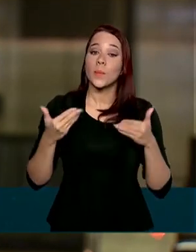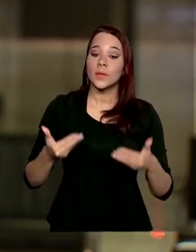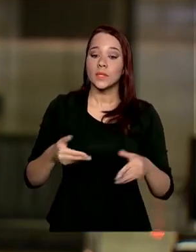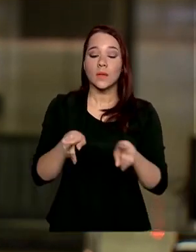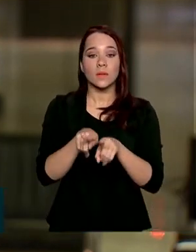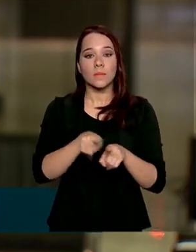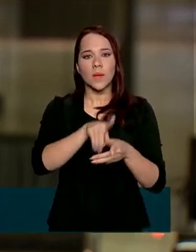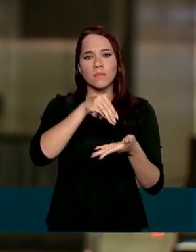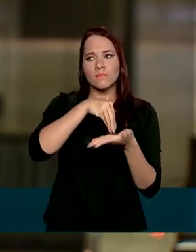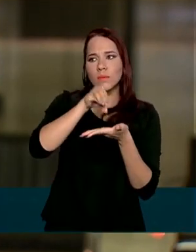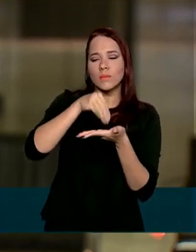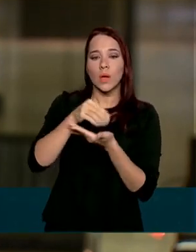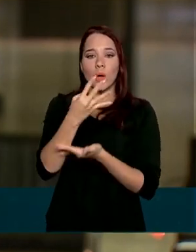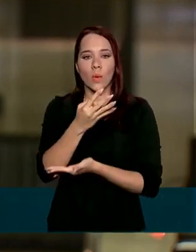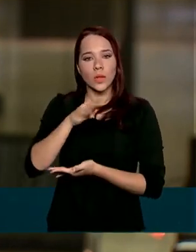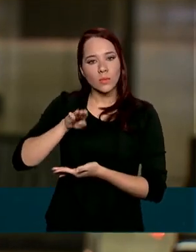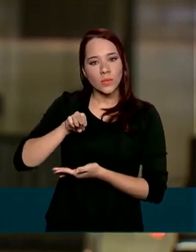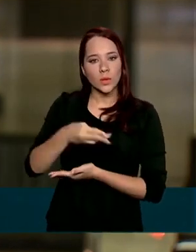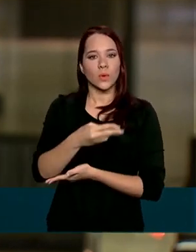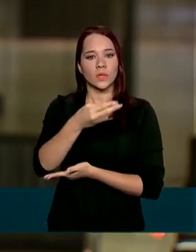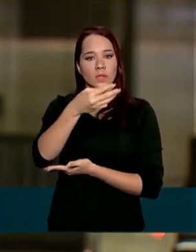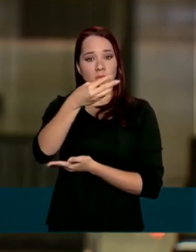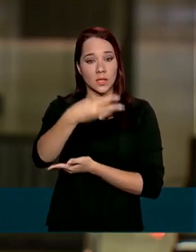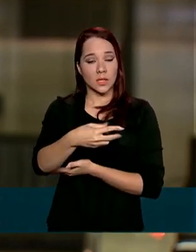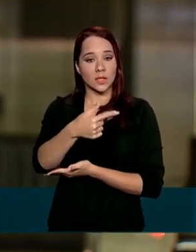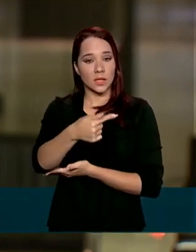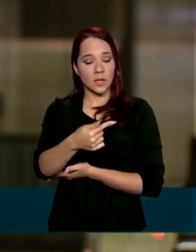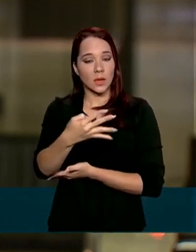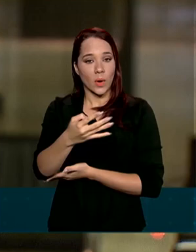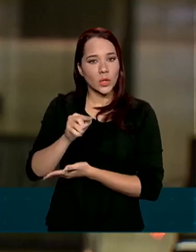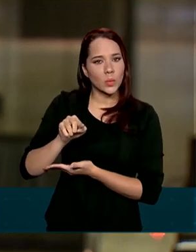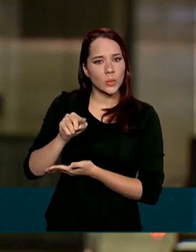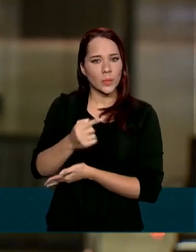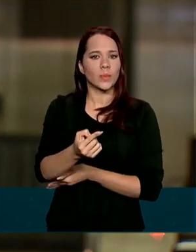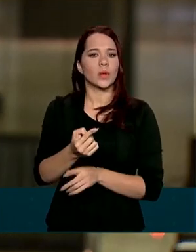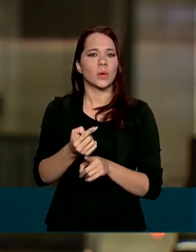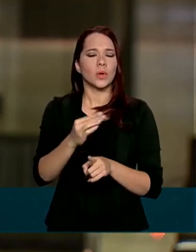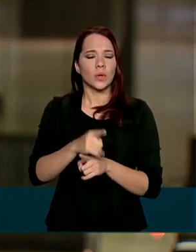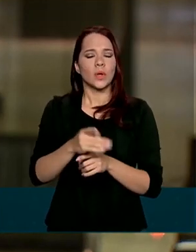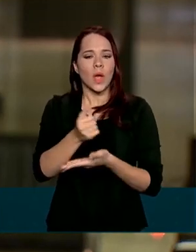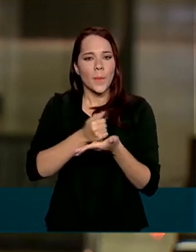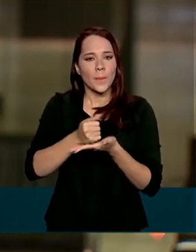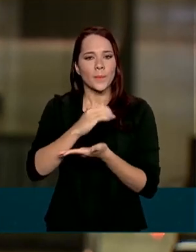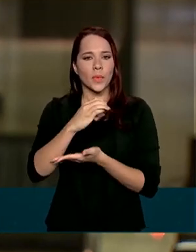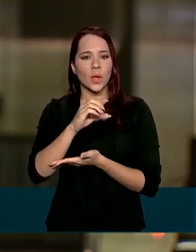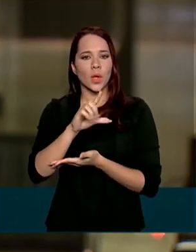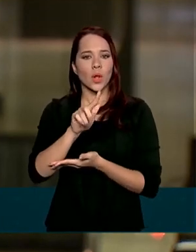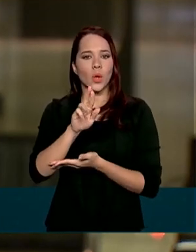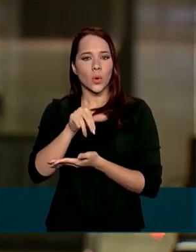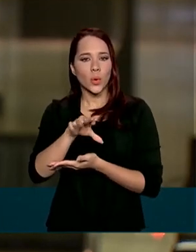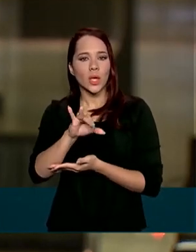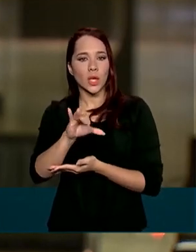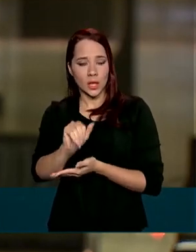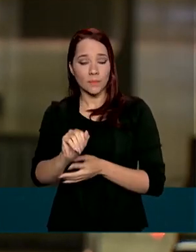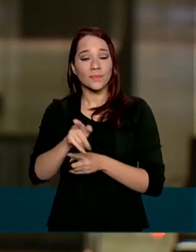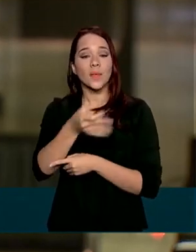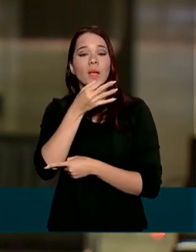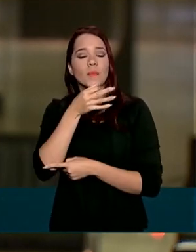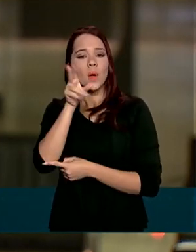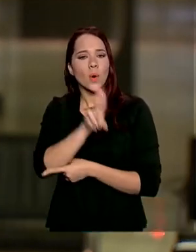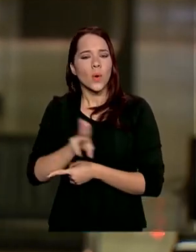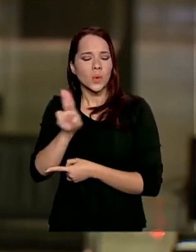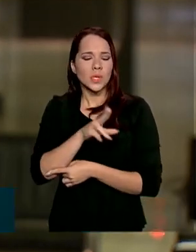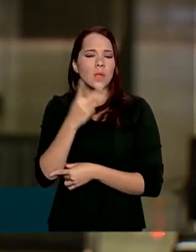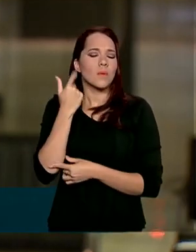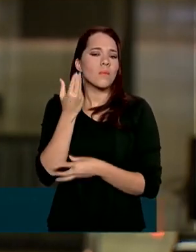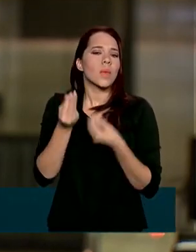distribuiu 4.374.000 unidades de cloroquina. O medicamento é utilizado